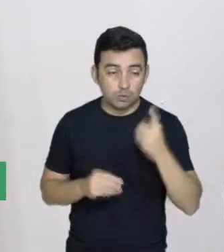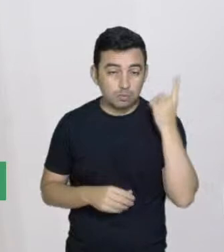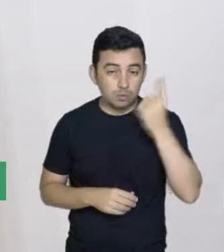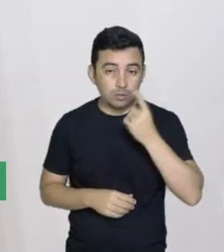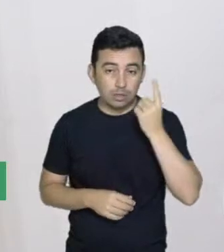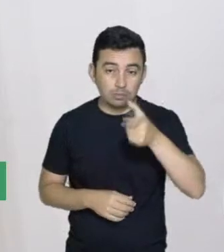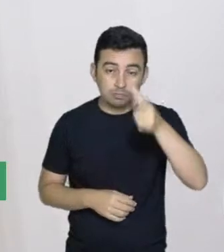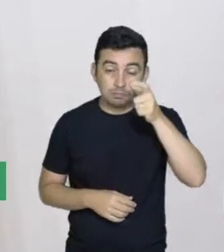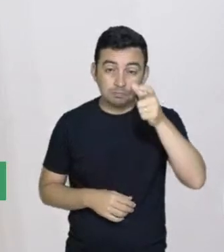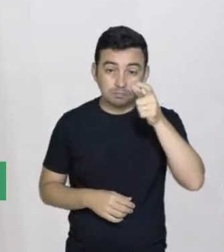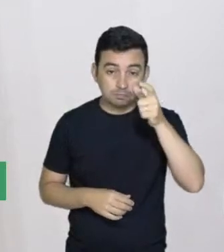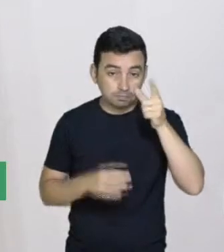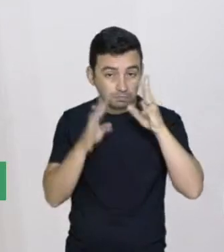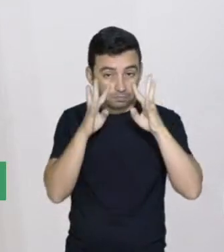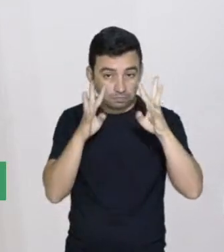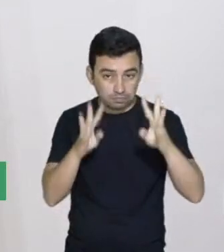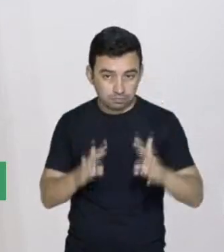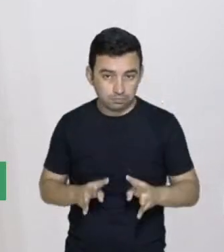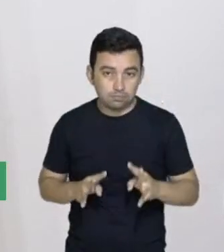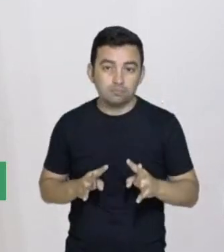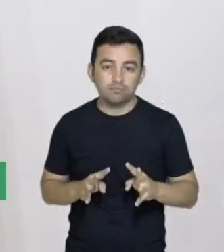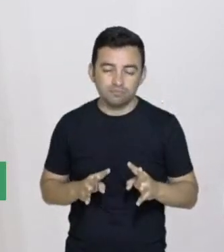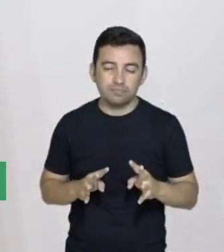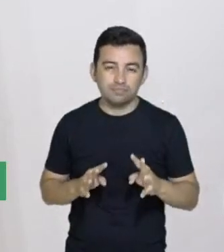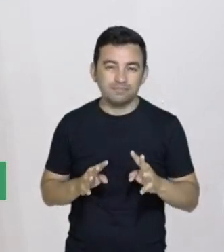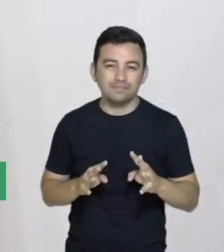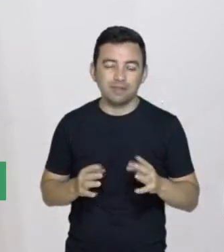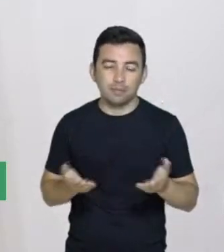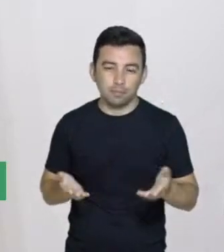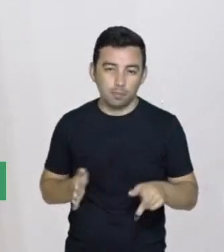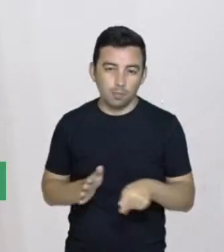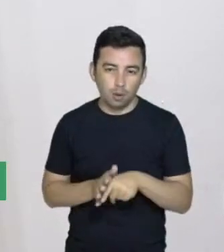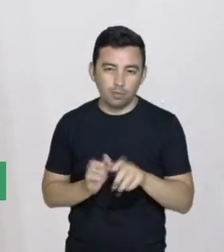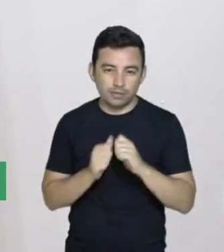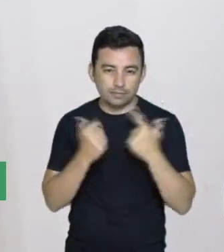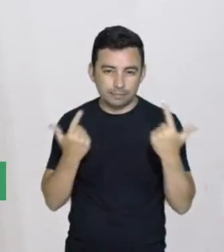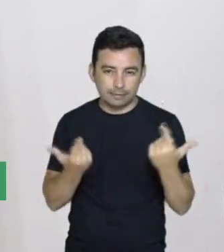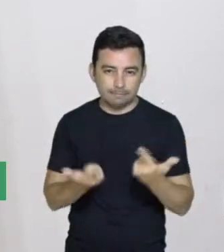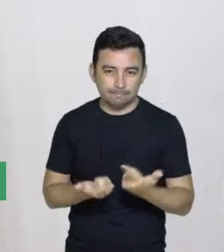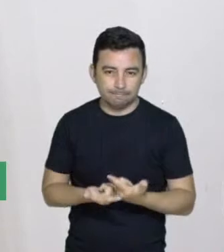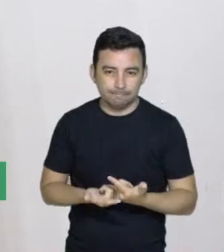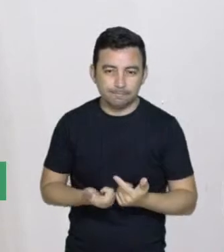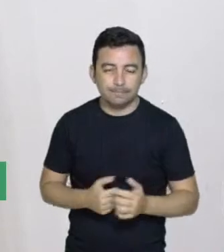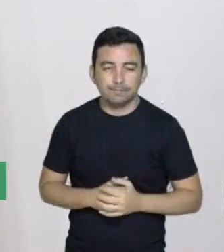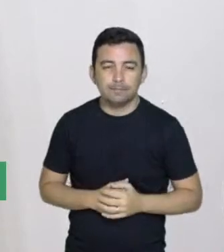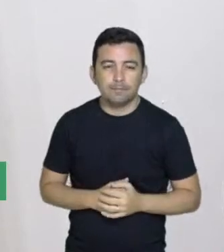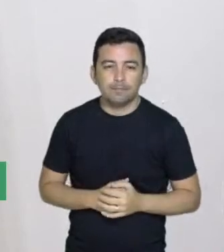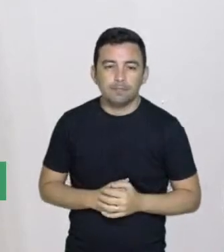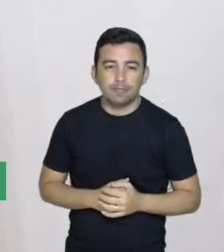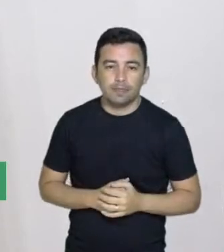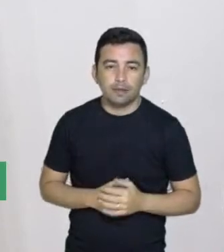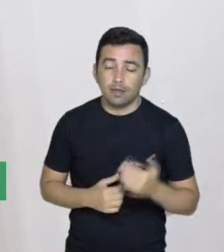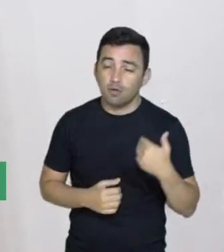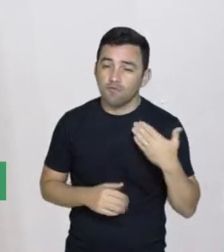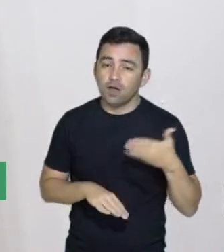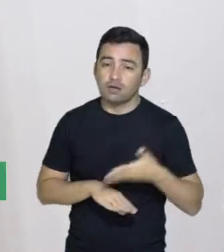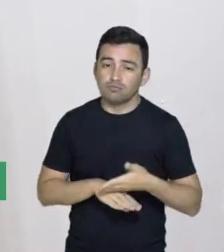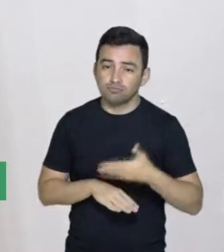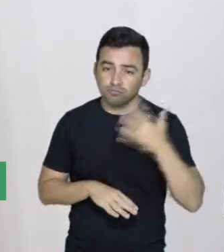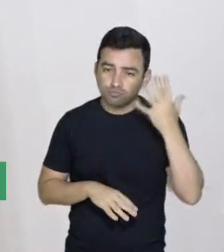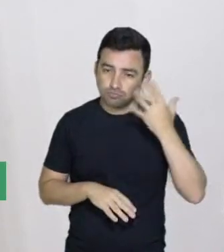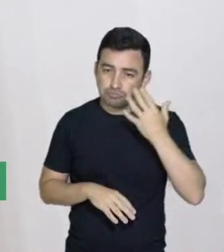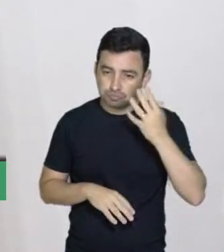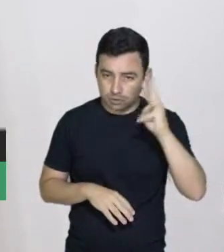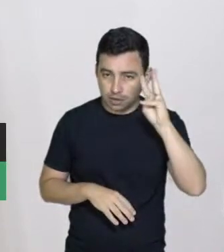nos acompanham ao vivo pela sessão da Assembleia Legislativa. Vem à tribuna nesta terça-feira,